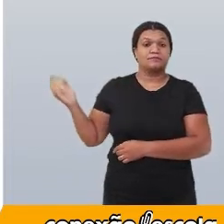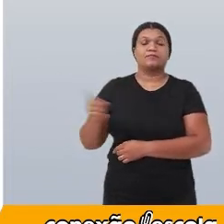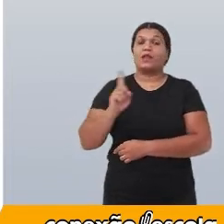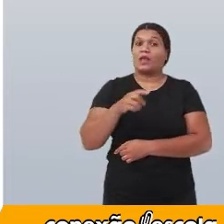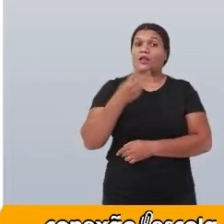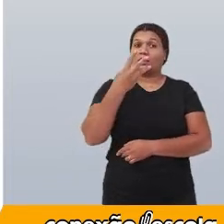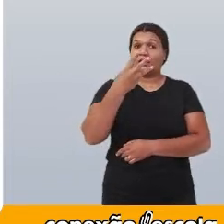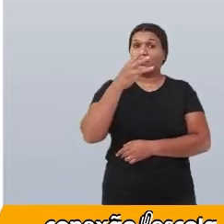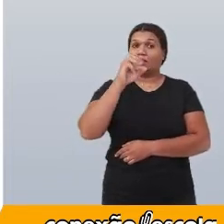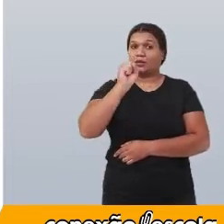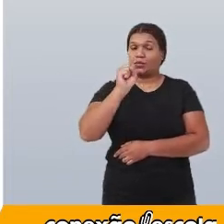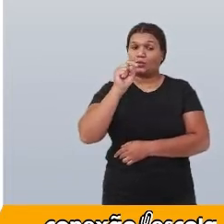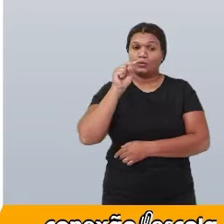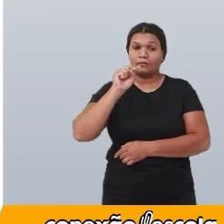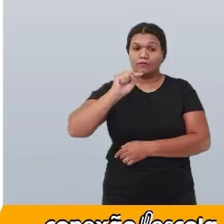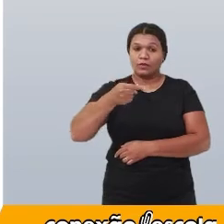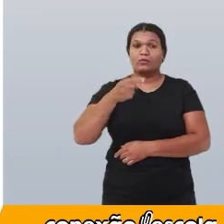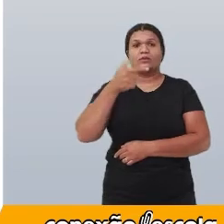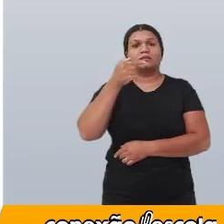é